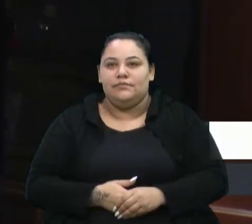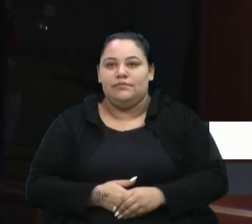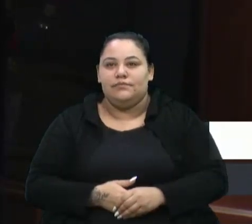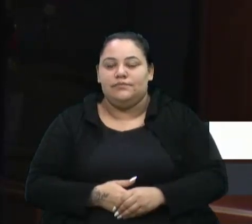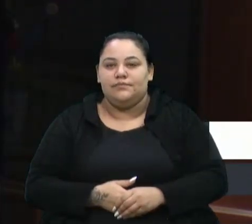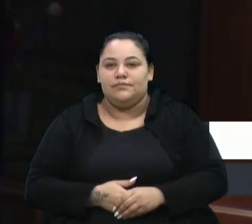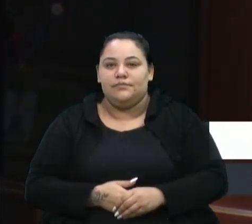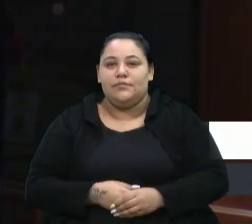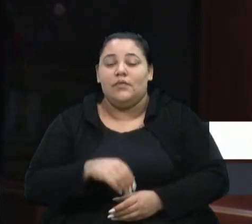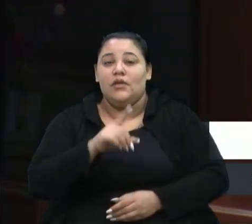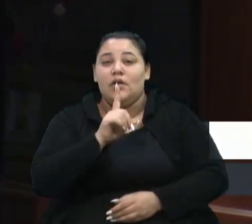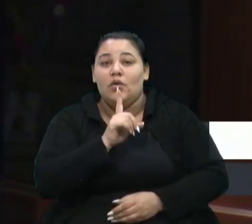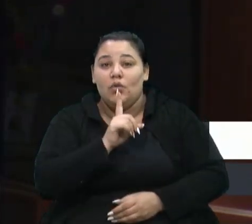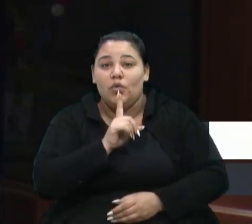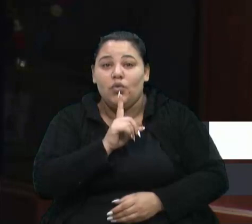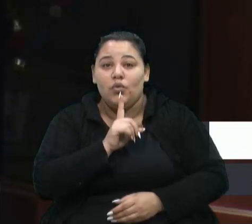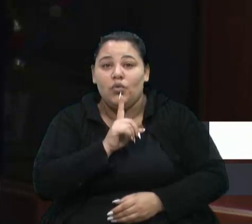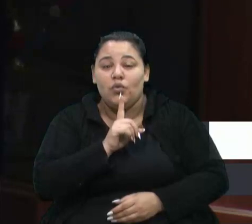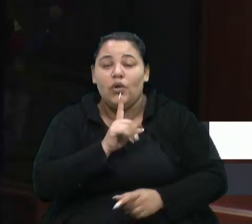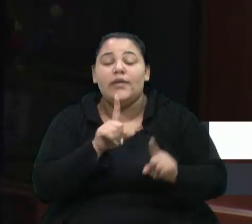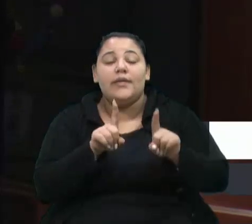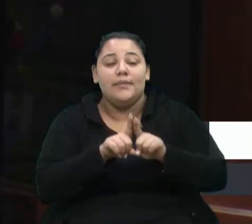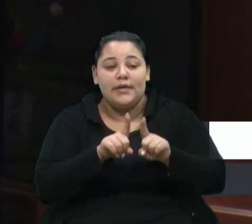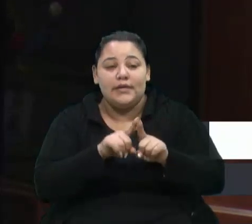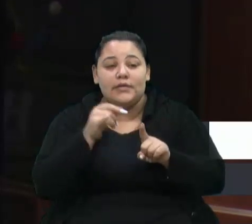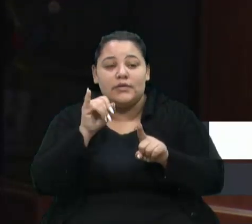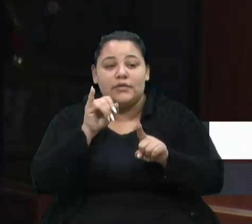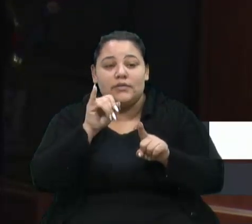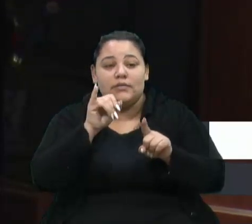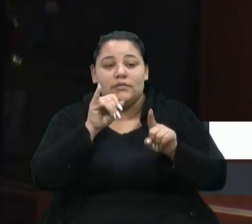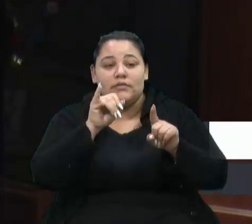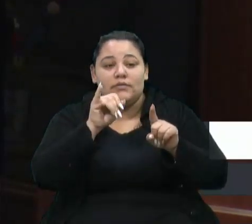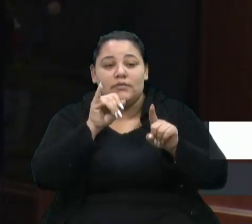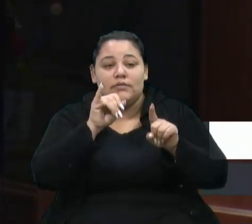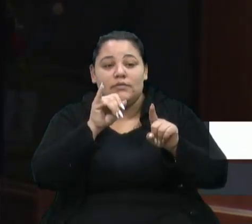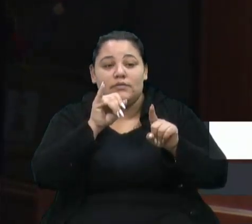Vela também, quando falta luz, também vela. Mas um grande vilão